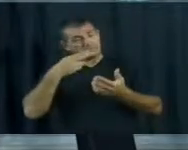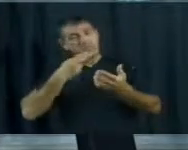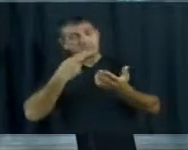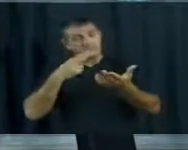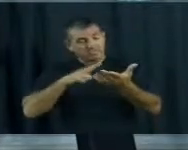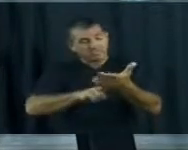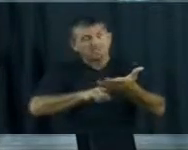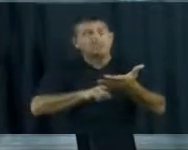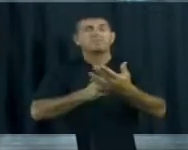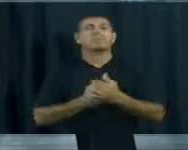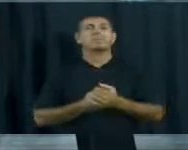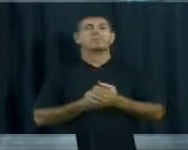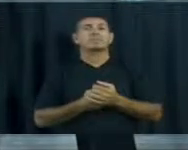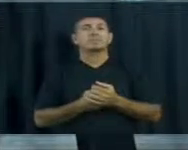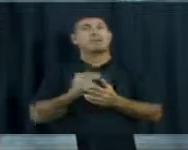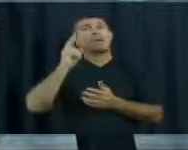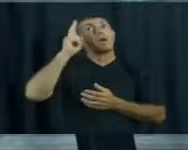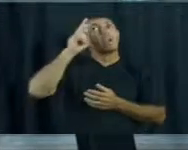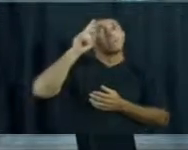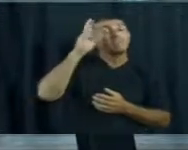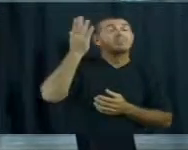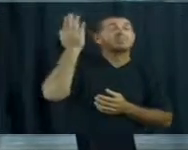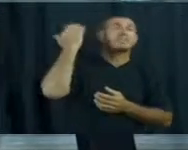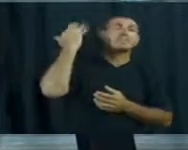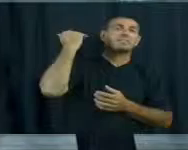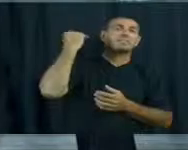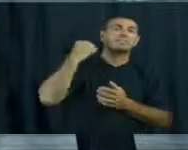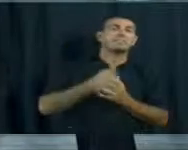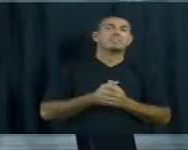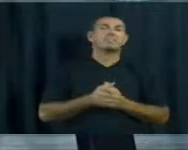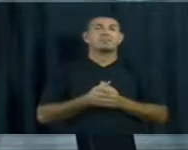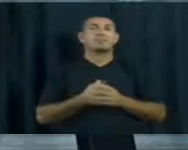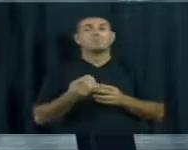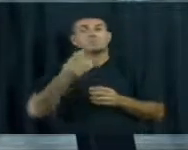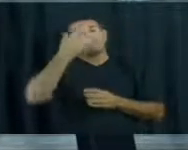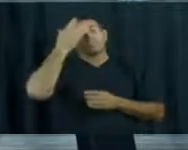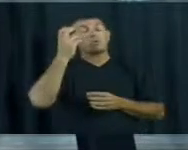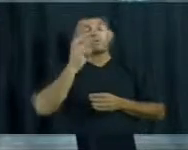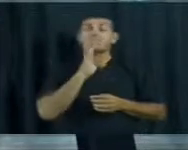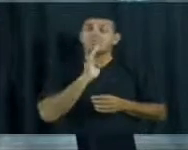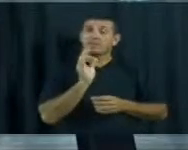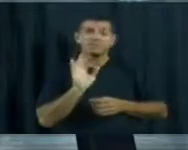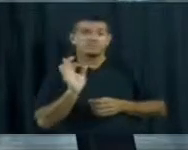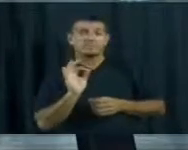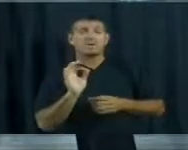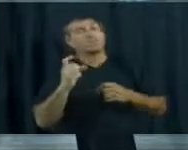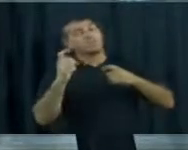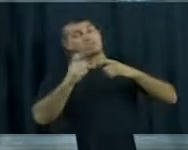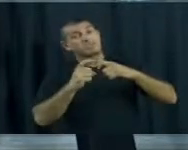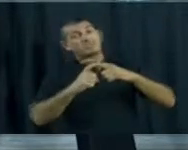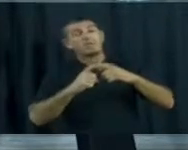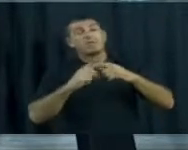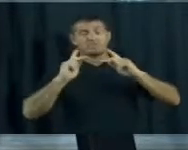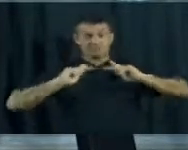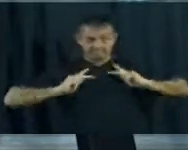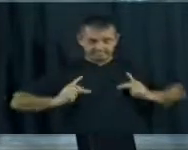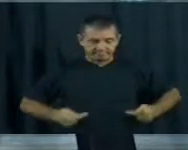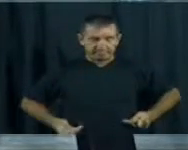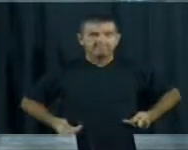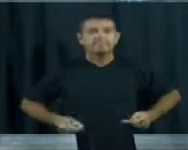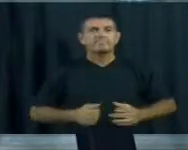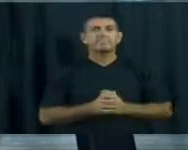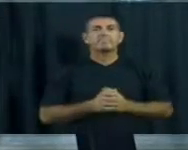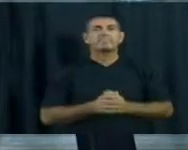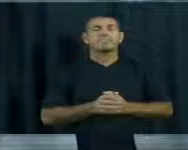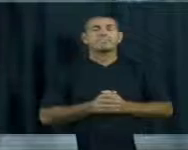trazer essa versão que muita gente não conhecia, que agora está conhecendo, do nosso prefeito Adriano. Queria falar um